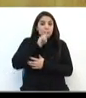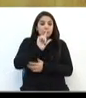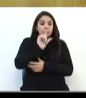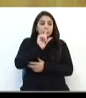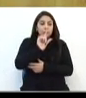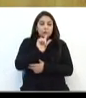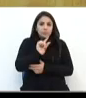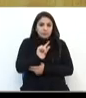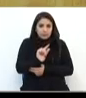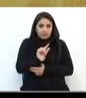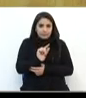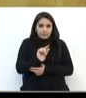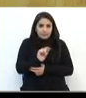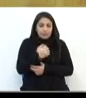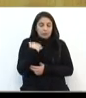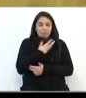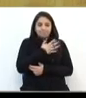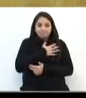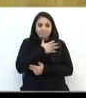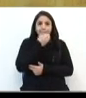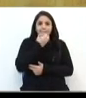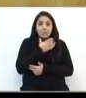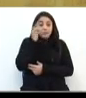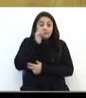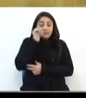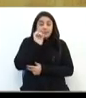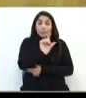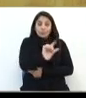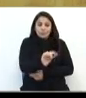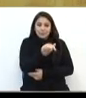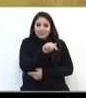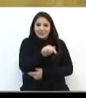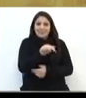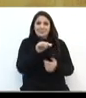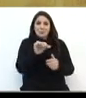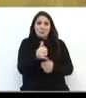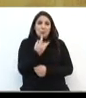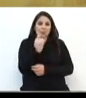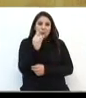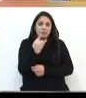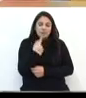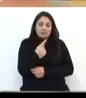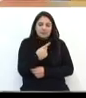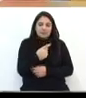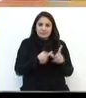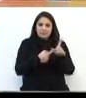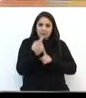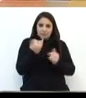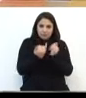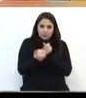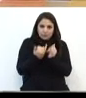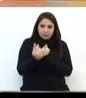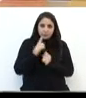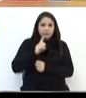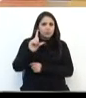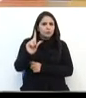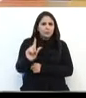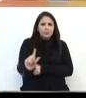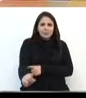de queda. E isso para nós é muito gratificante. Nós temos nesse mês, principalmente nesse mês,